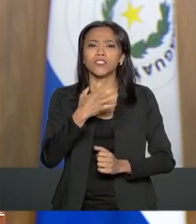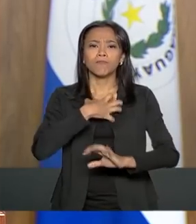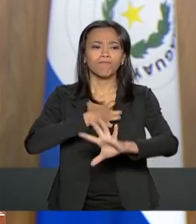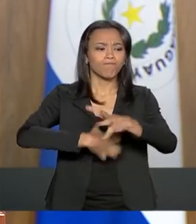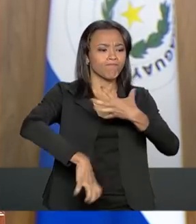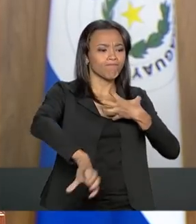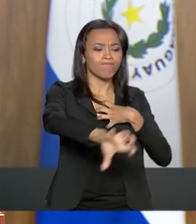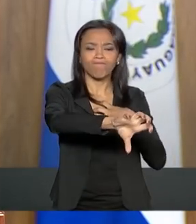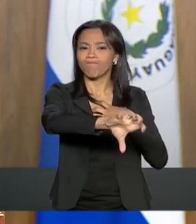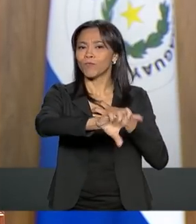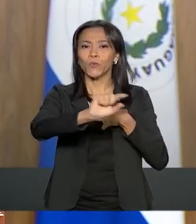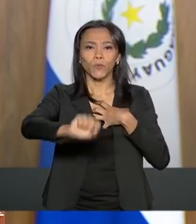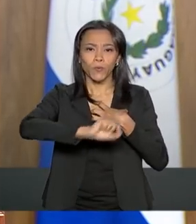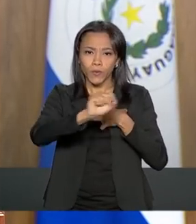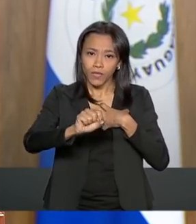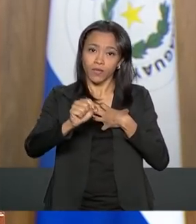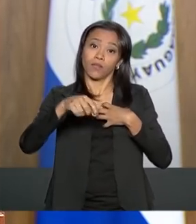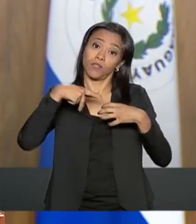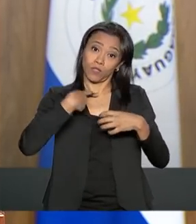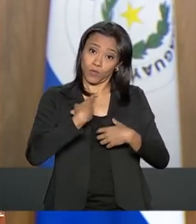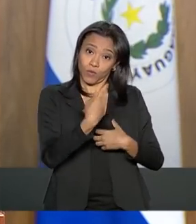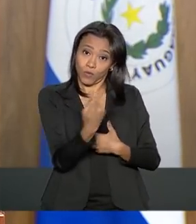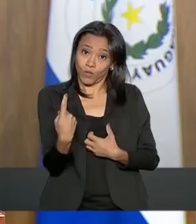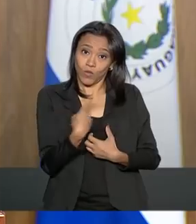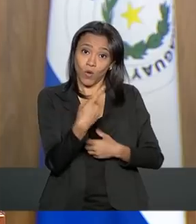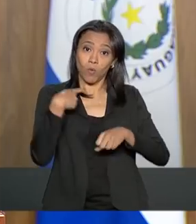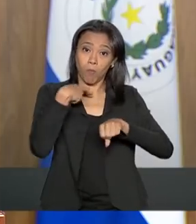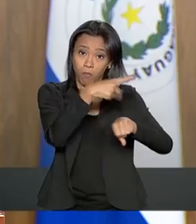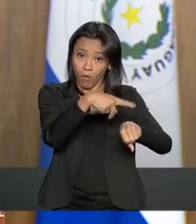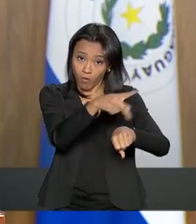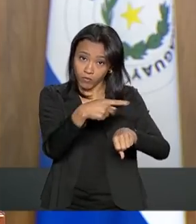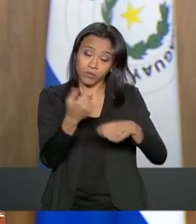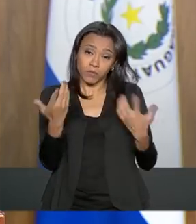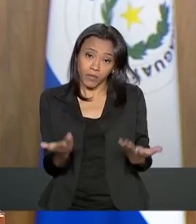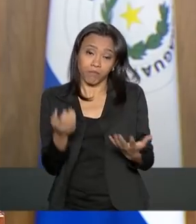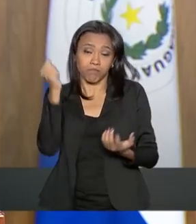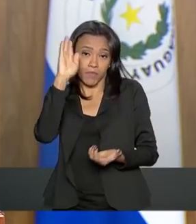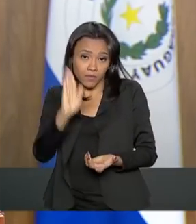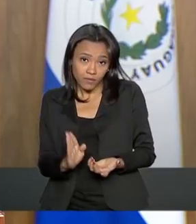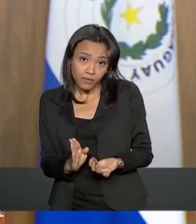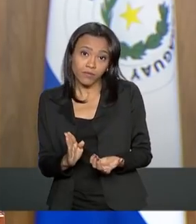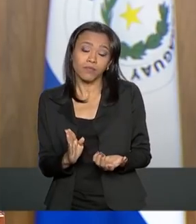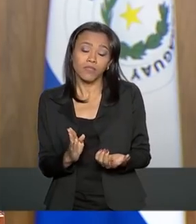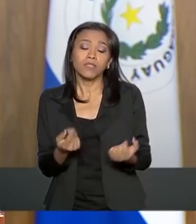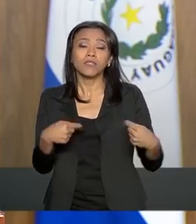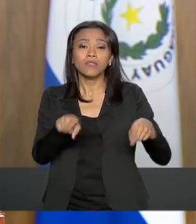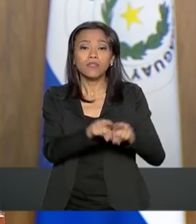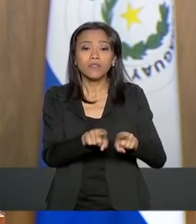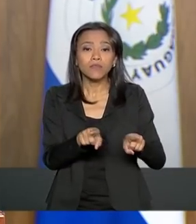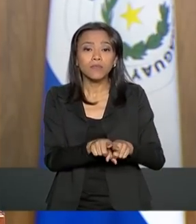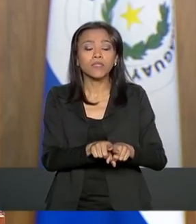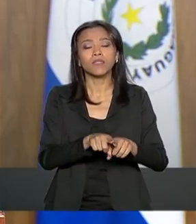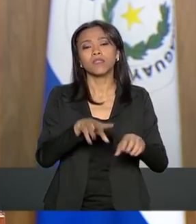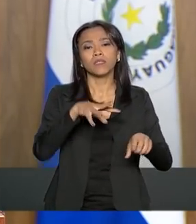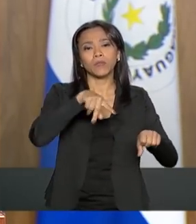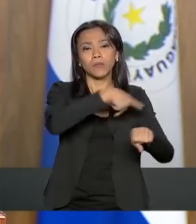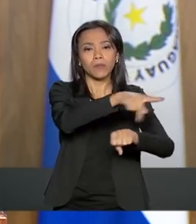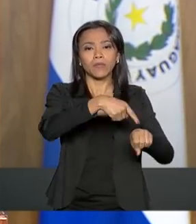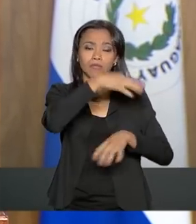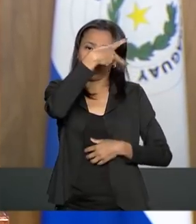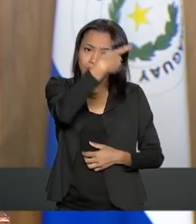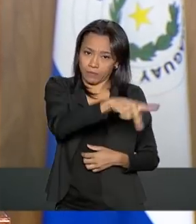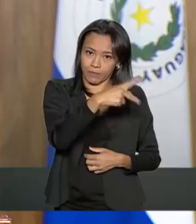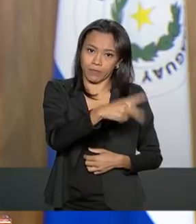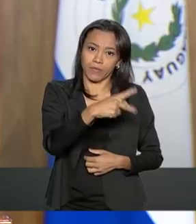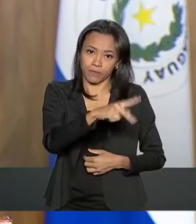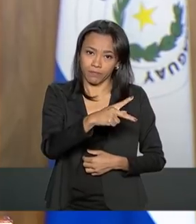fraternidade entre os nossos povos, entre a República Federativa do Brasil, a República do Paraguai,